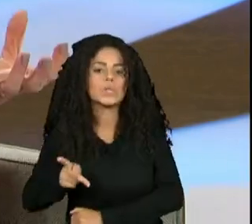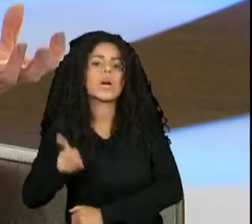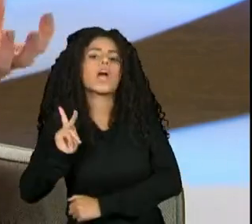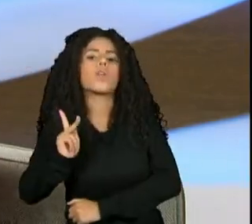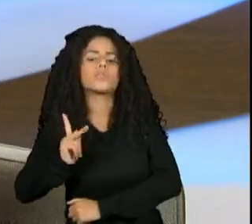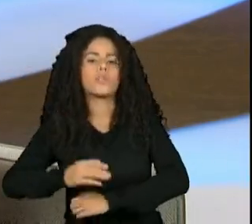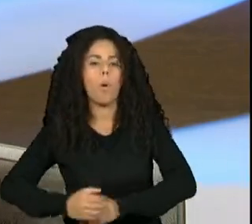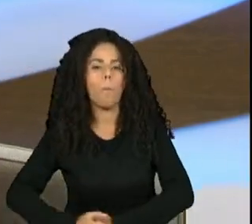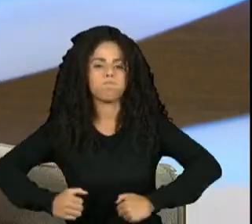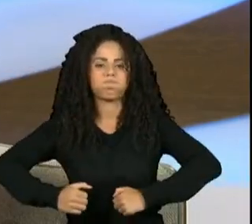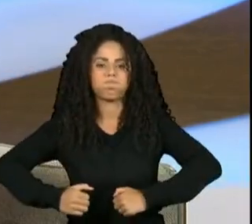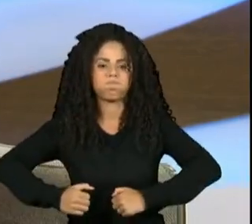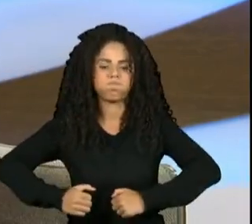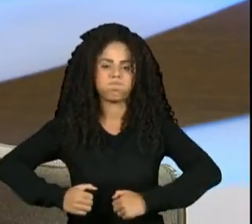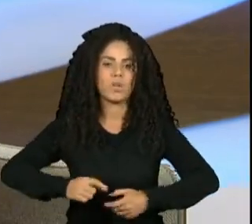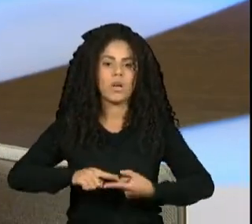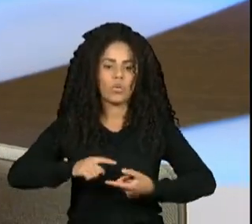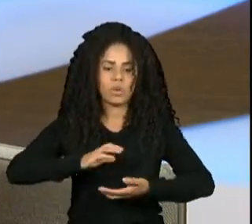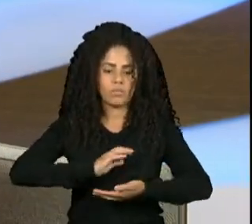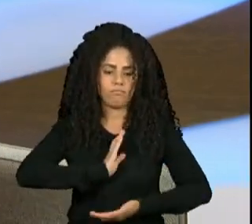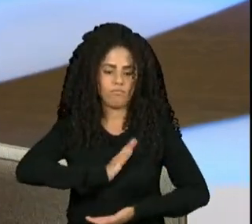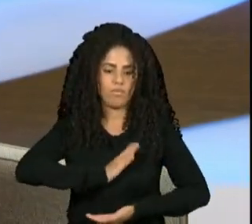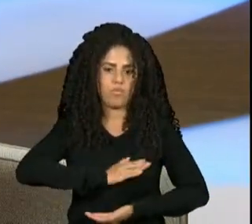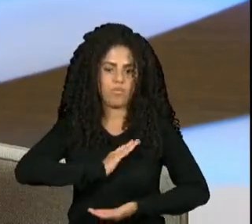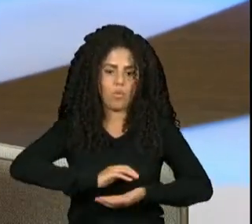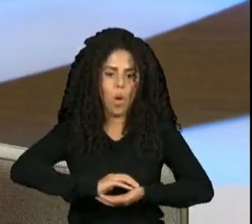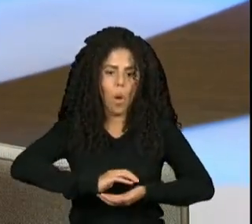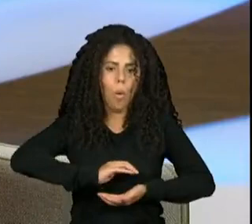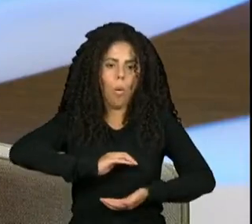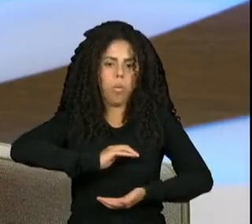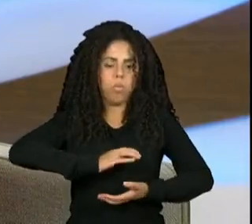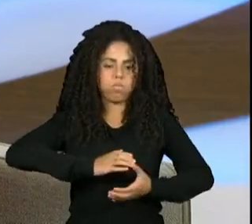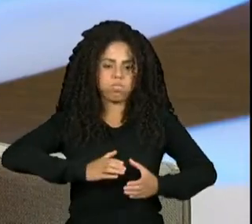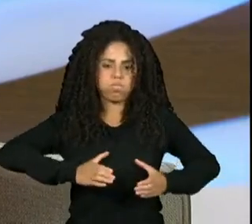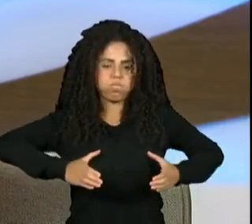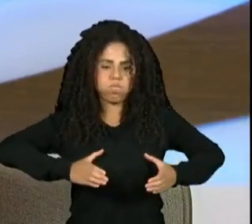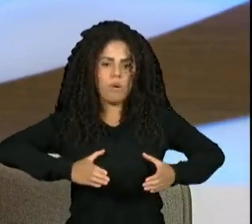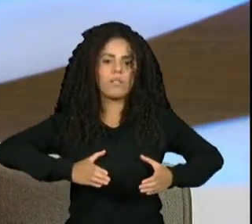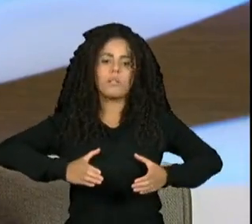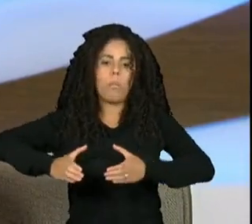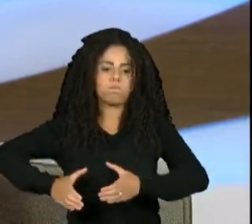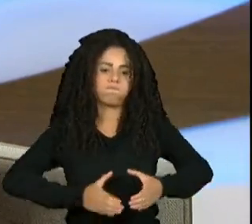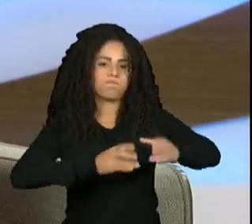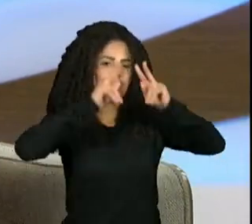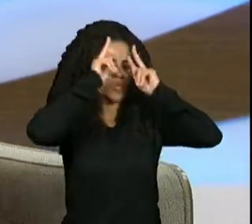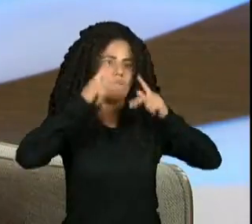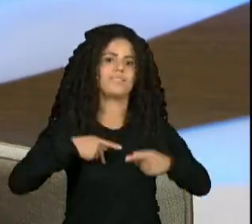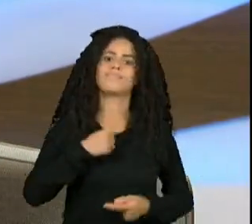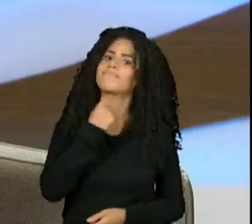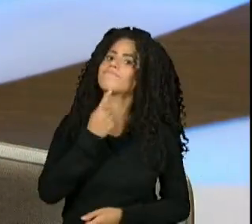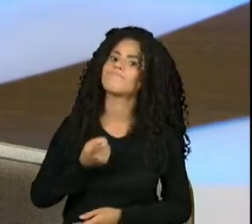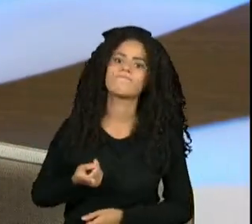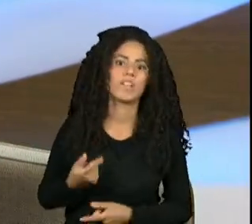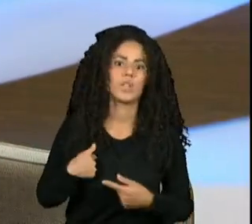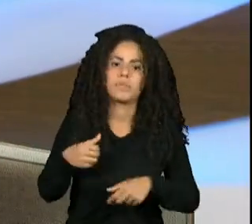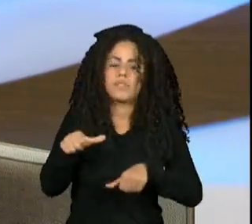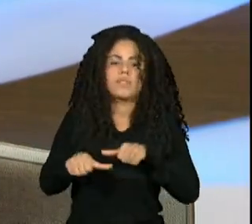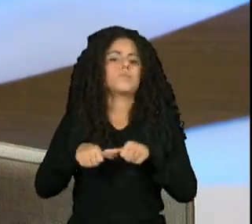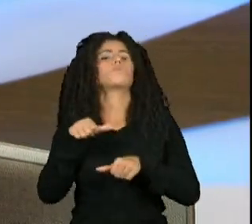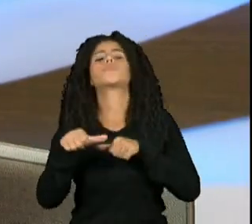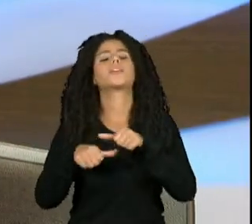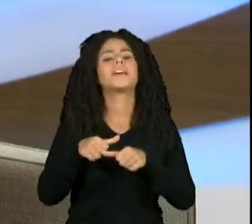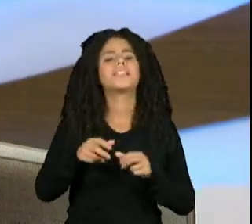um coração muito grande, porque ele não caberia na cavidade torácica, né, de um ser humano. Bom, cada dia que passa é